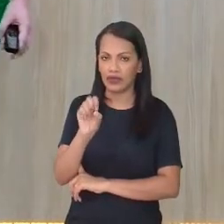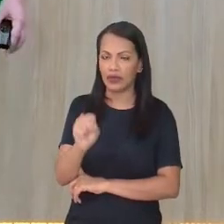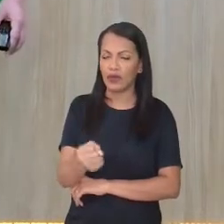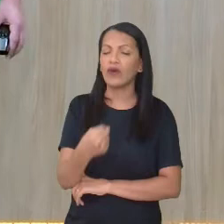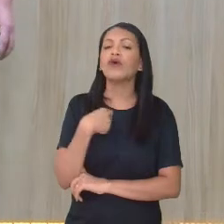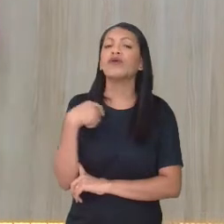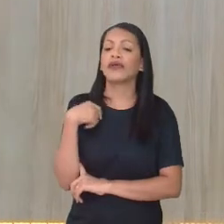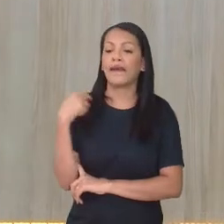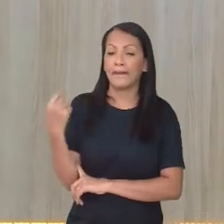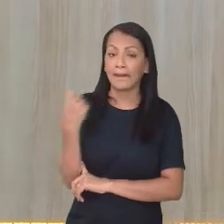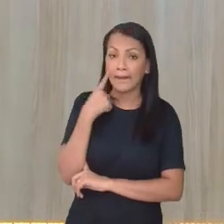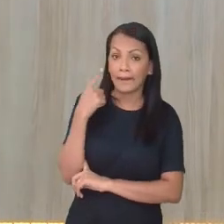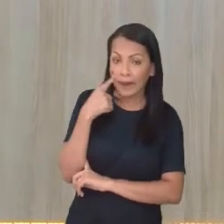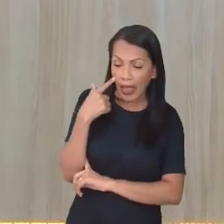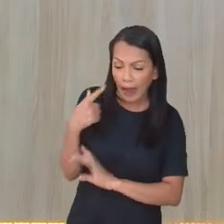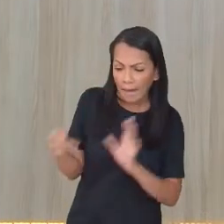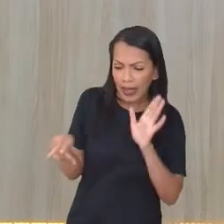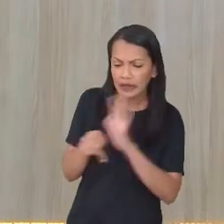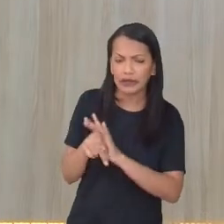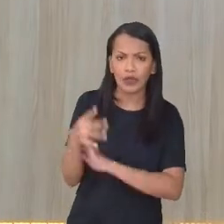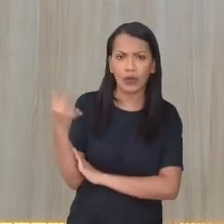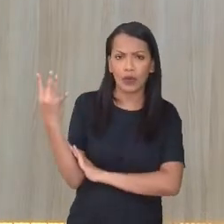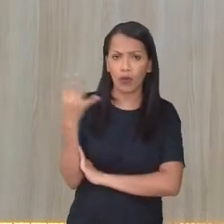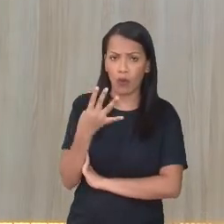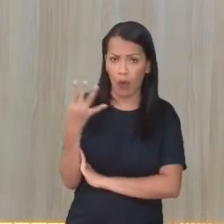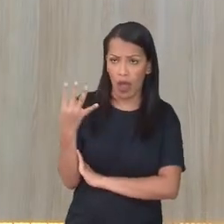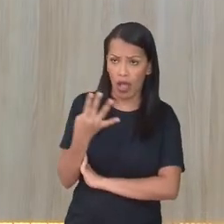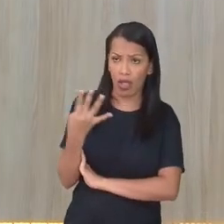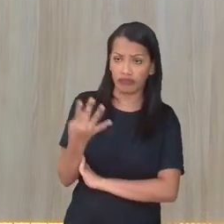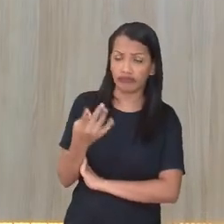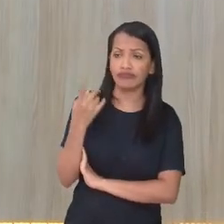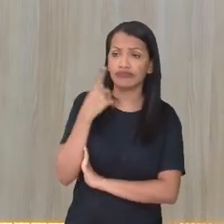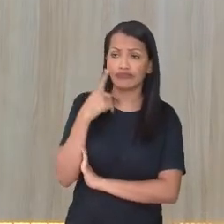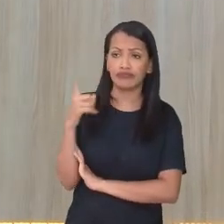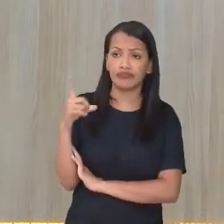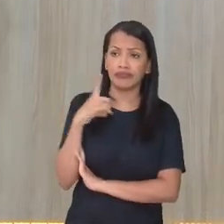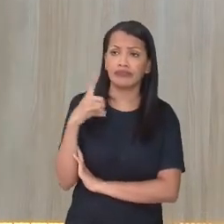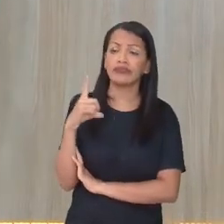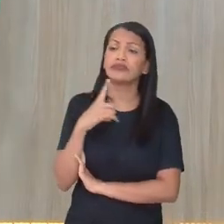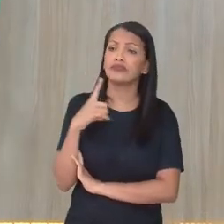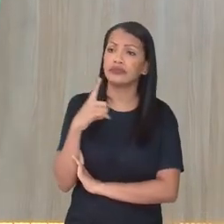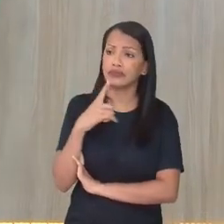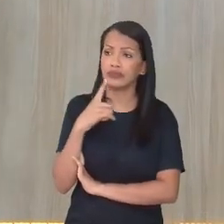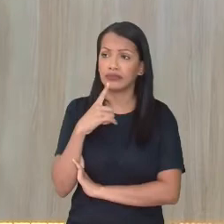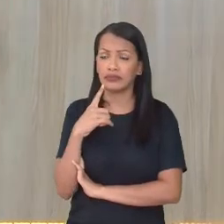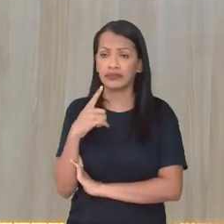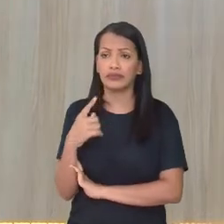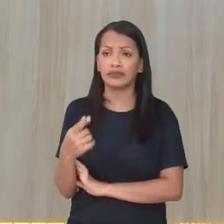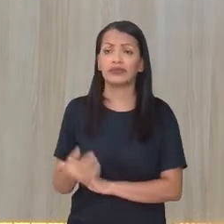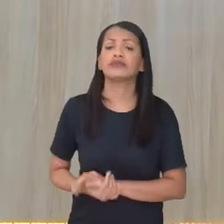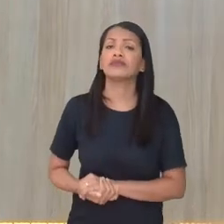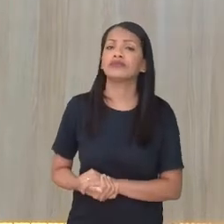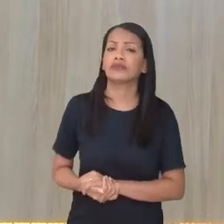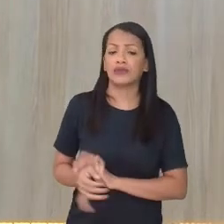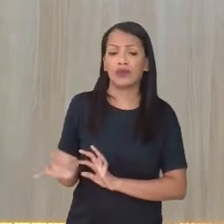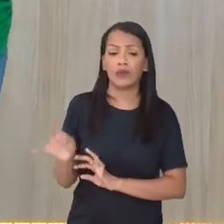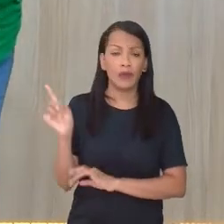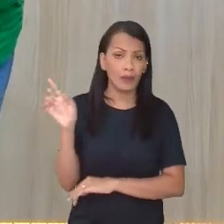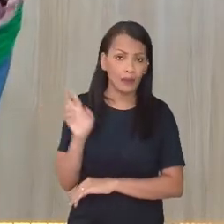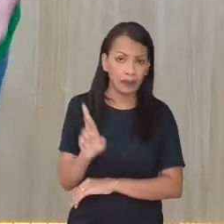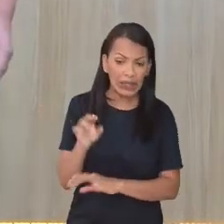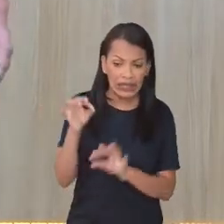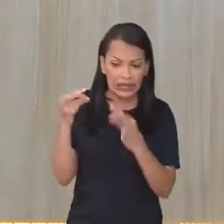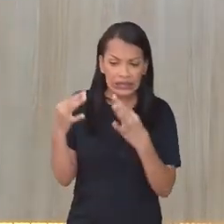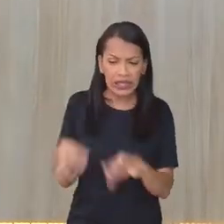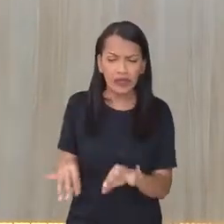lados. Olha, gente, aqui eu tenho um polígono, que ele não é um polígono regular,